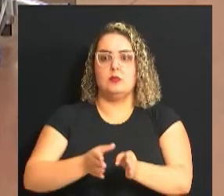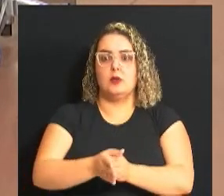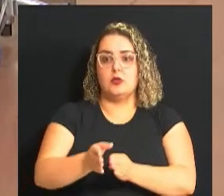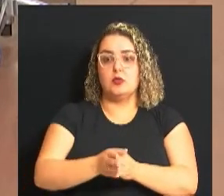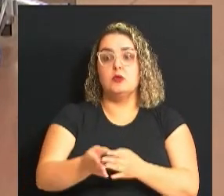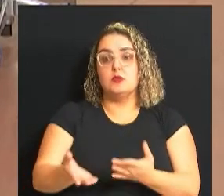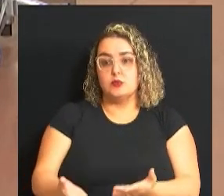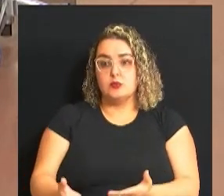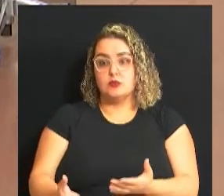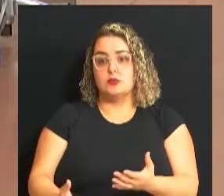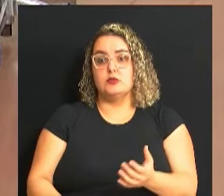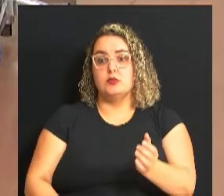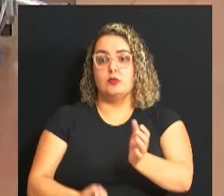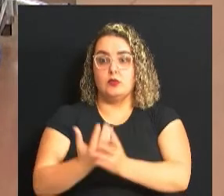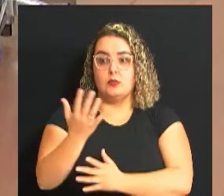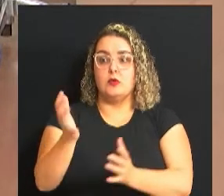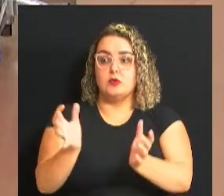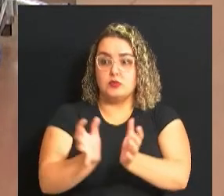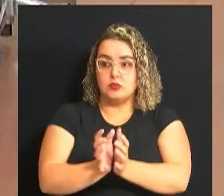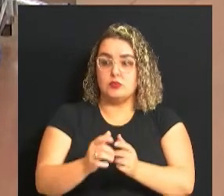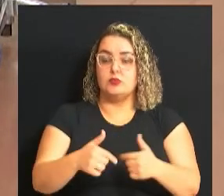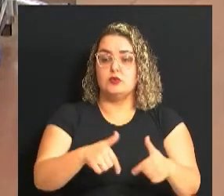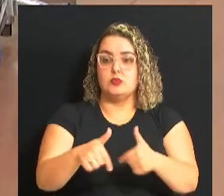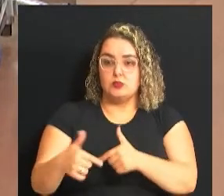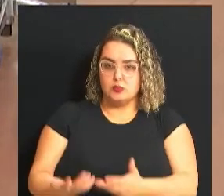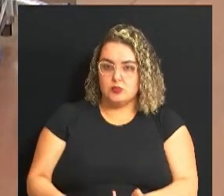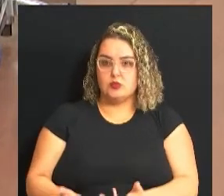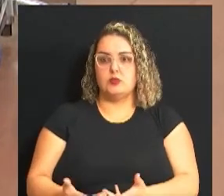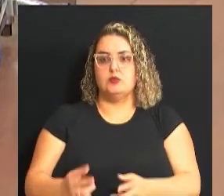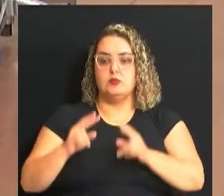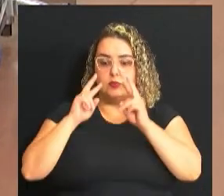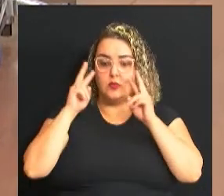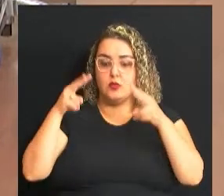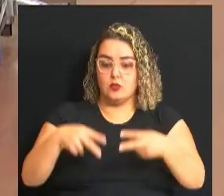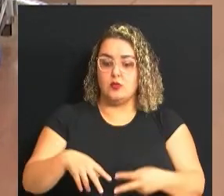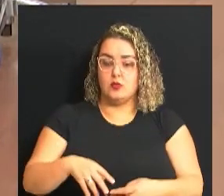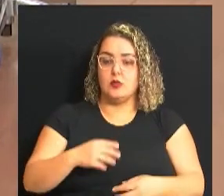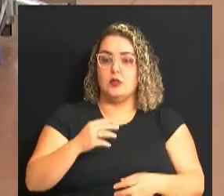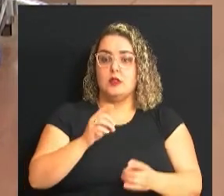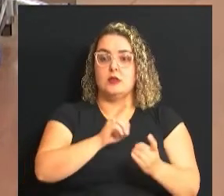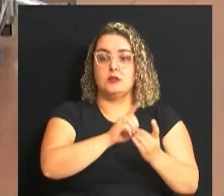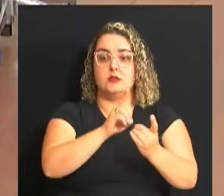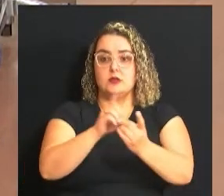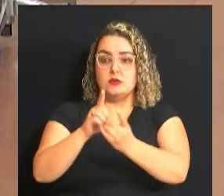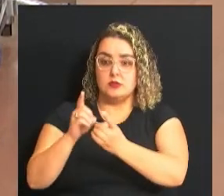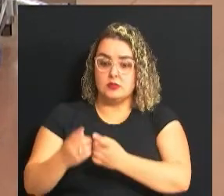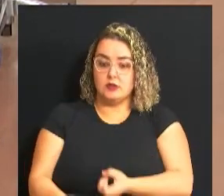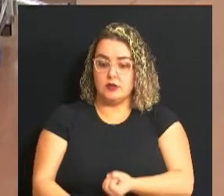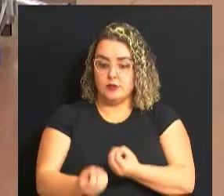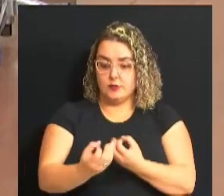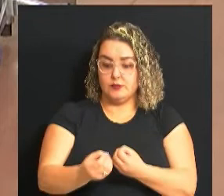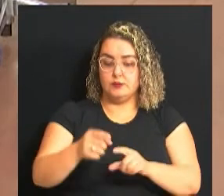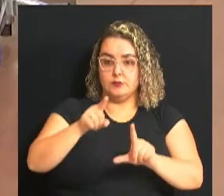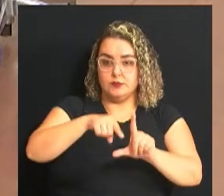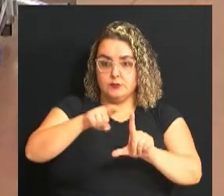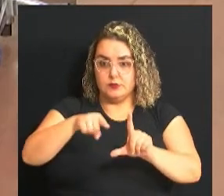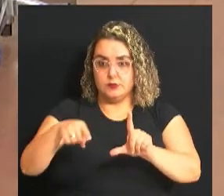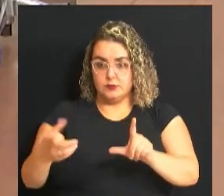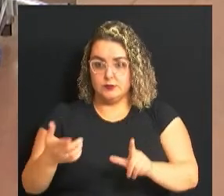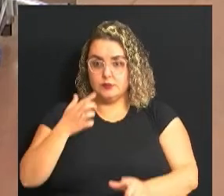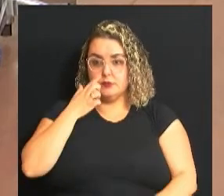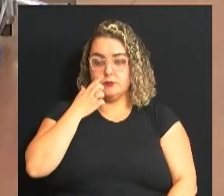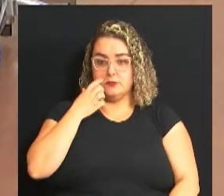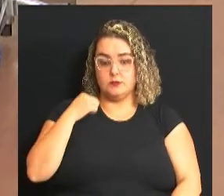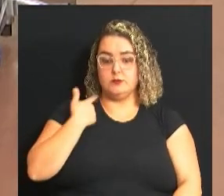gente formou esse grupo de trabalho para olhar para essas planilhas de atendimento, para os dados estatísticos, para que a